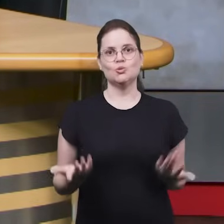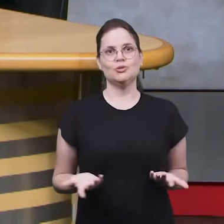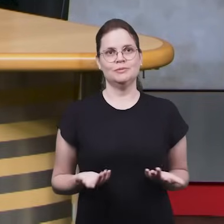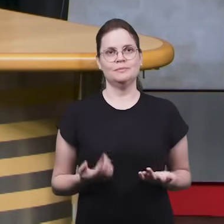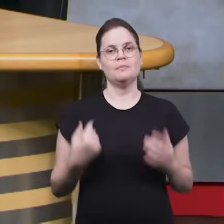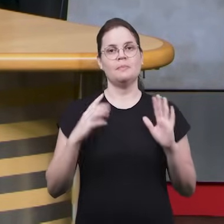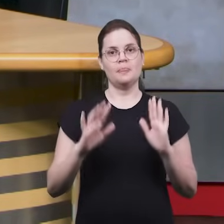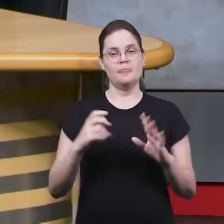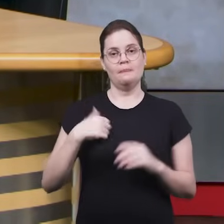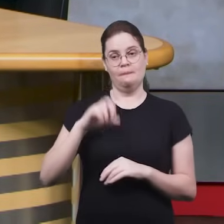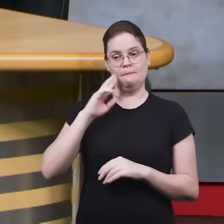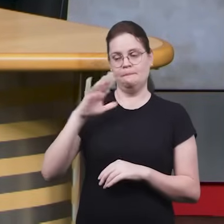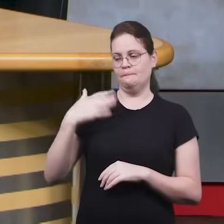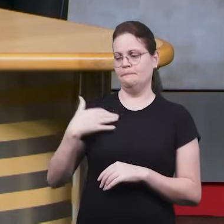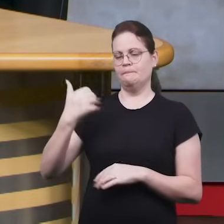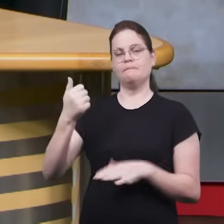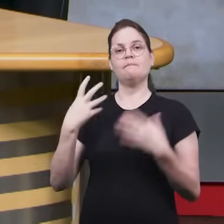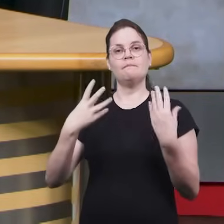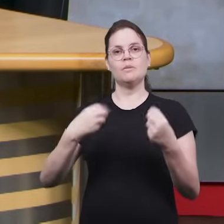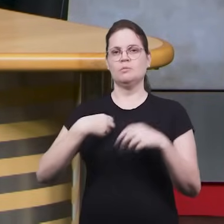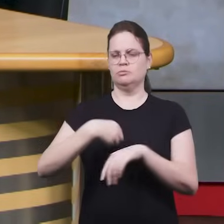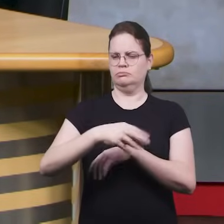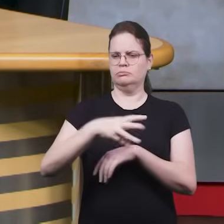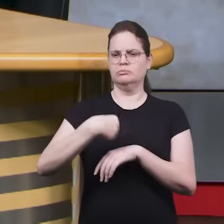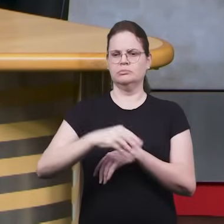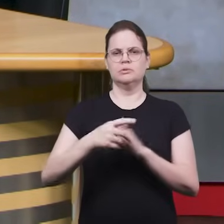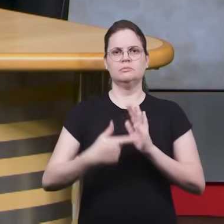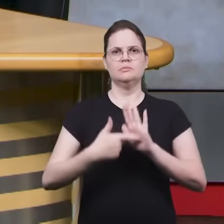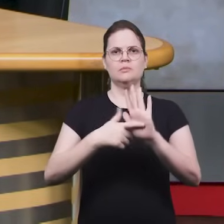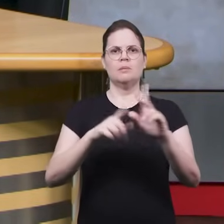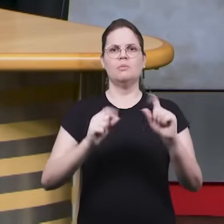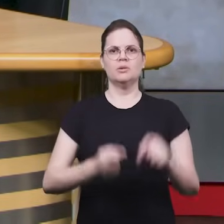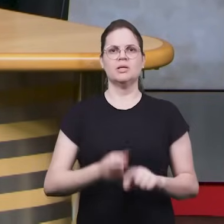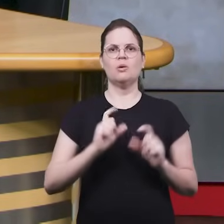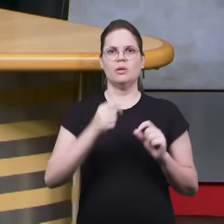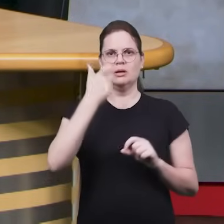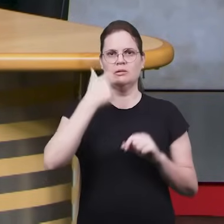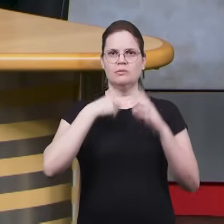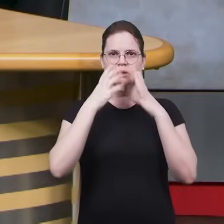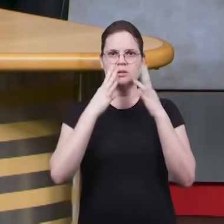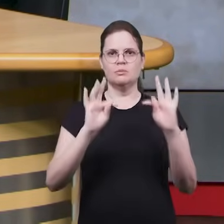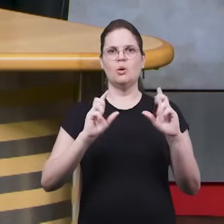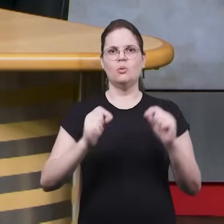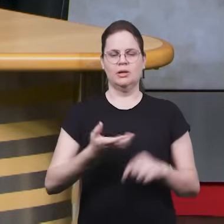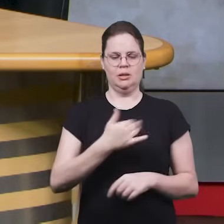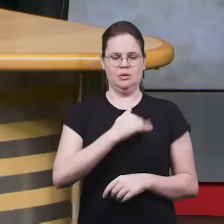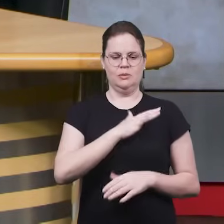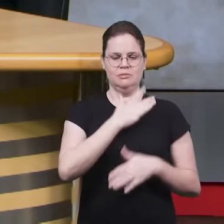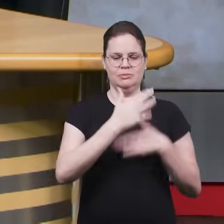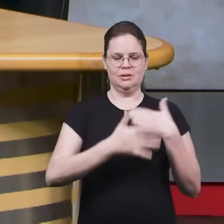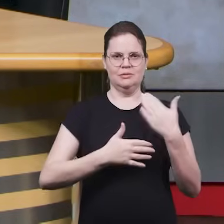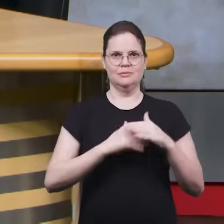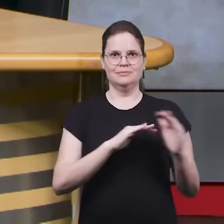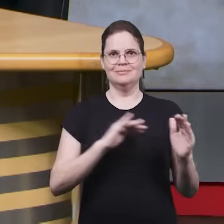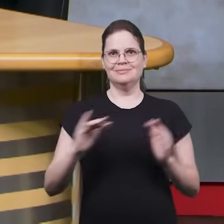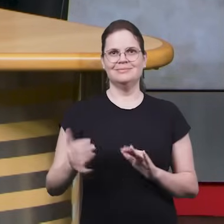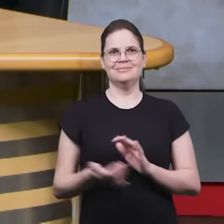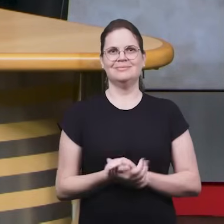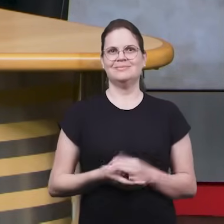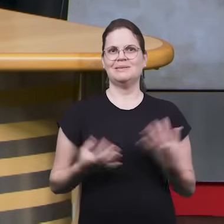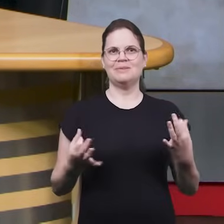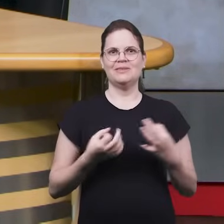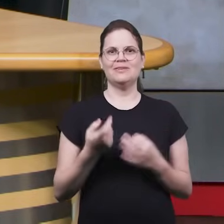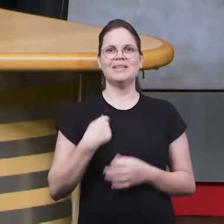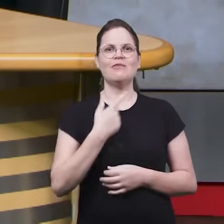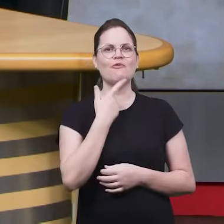nos chamou para compartilhar, para falar do que o coração está cheio. Perfeito. Pastor João, dá vontade